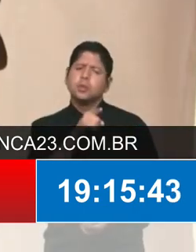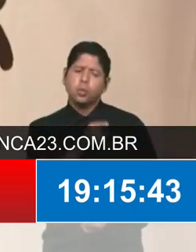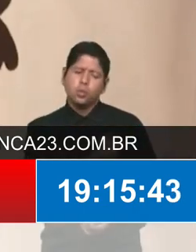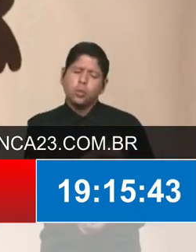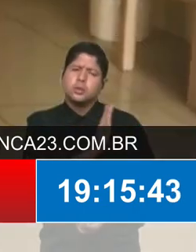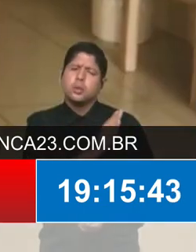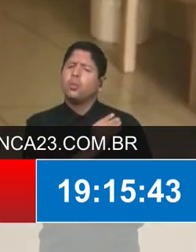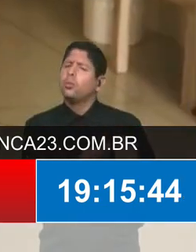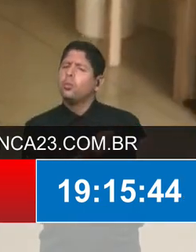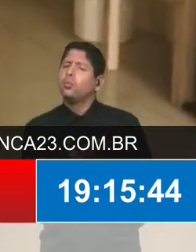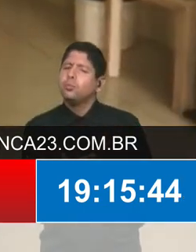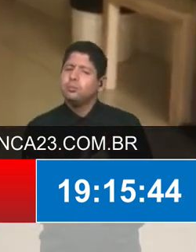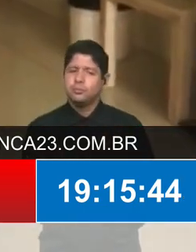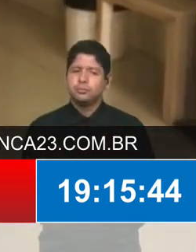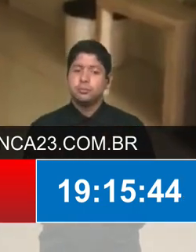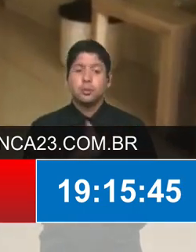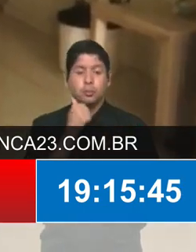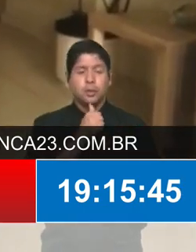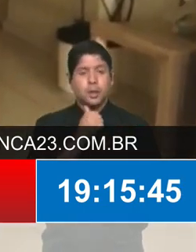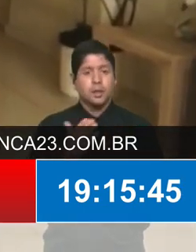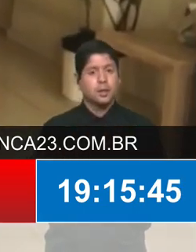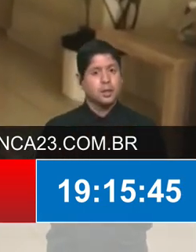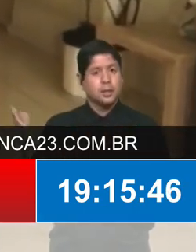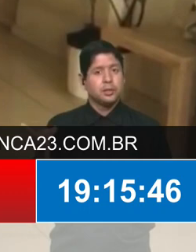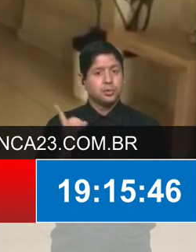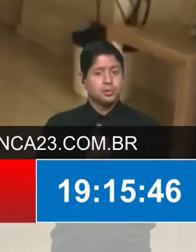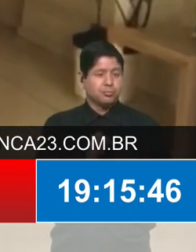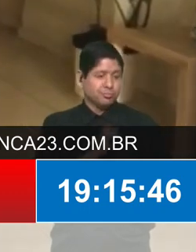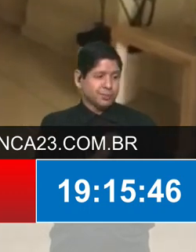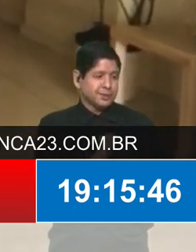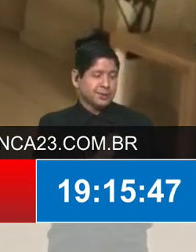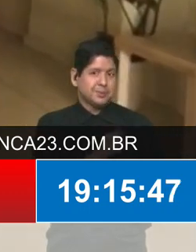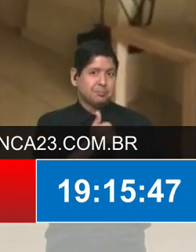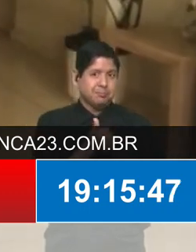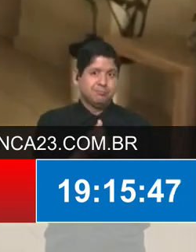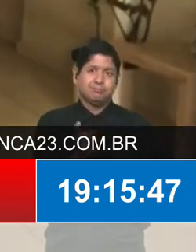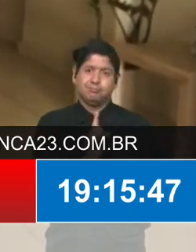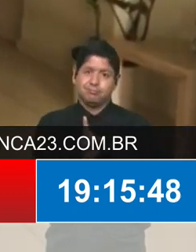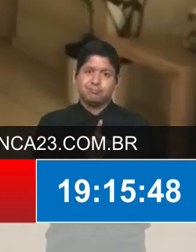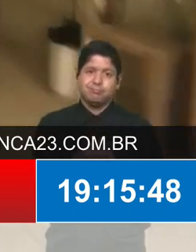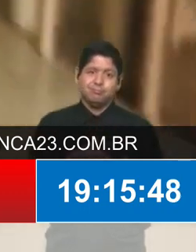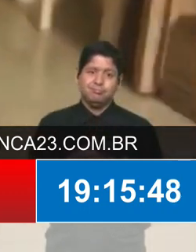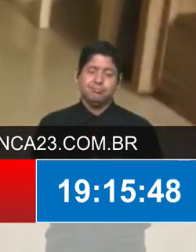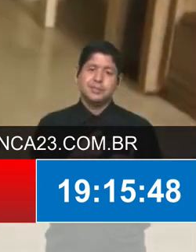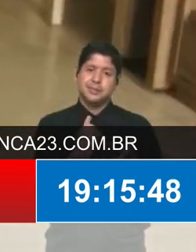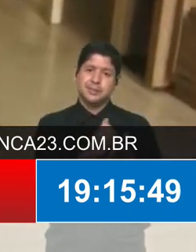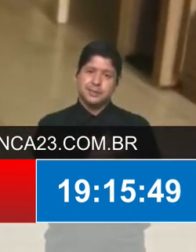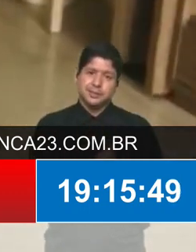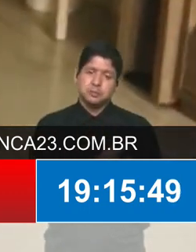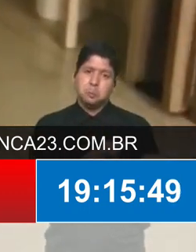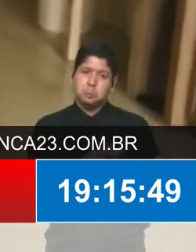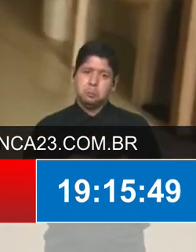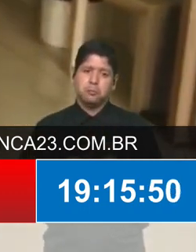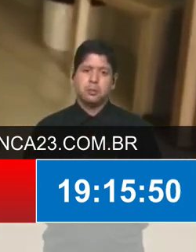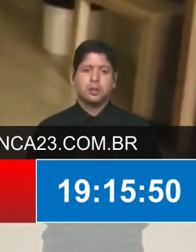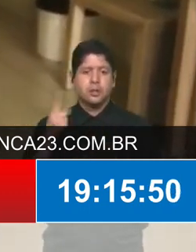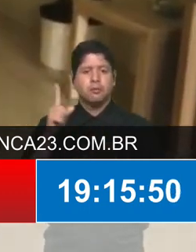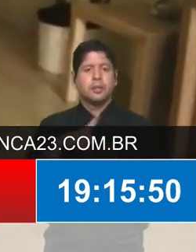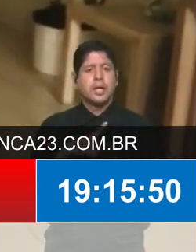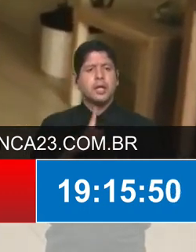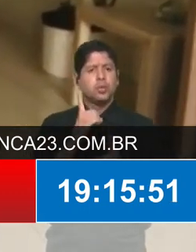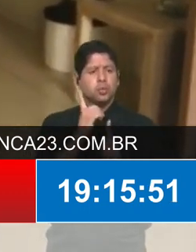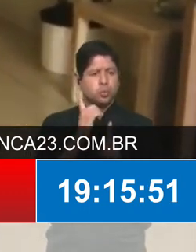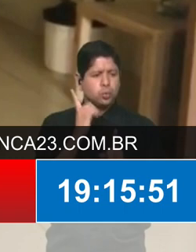seu coração? Karina descobriu que o dela não estava nada bem durante um exame de rotina. Descobri